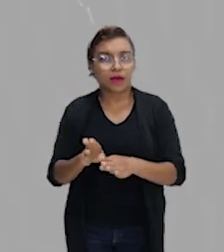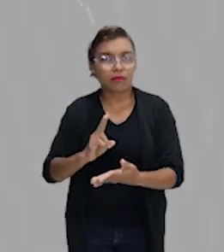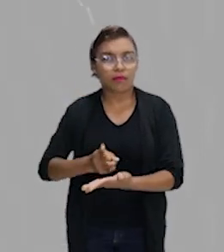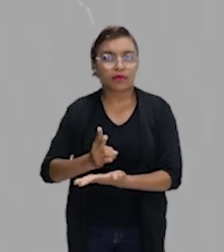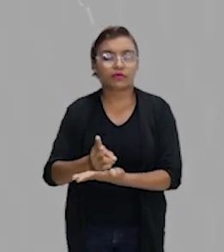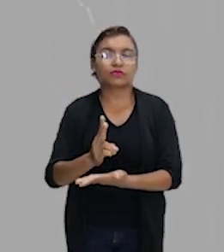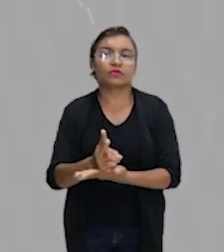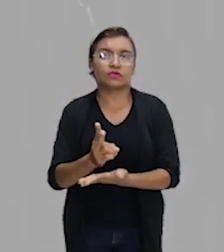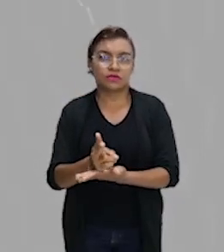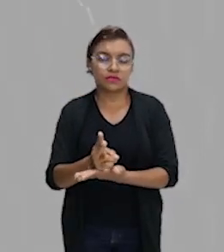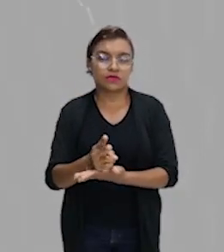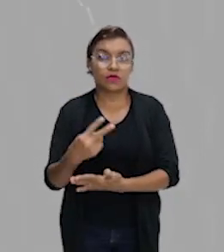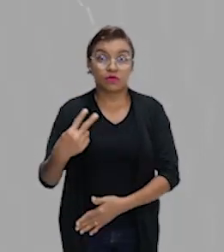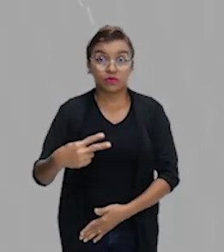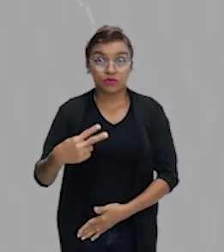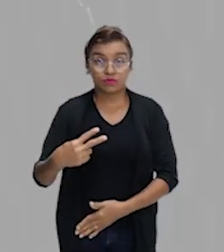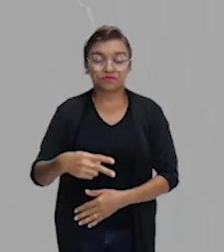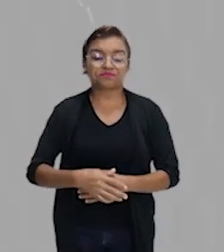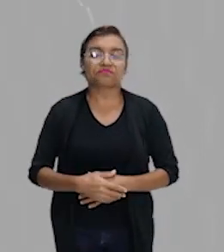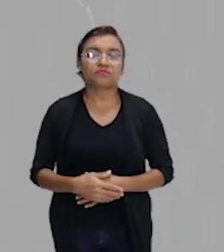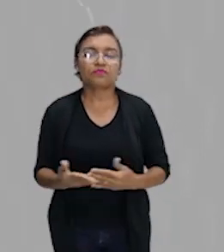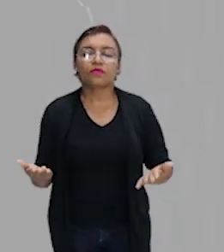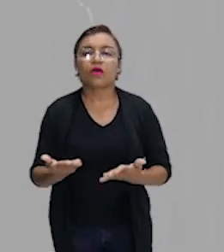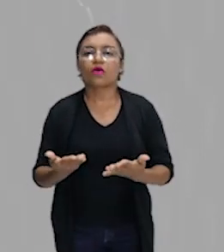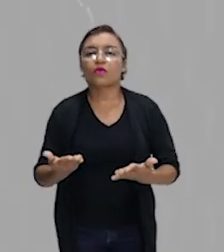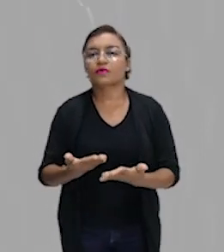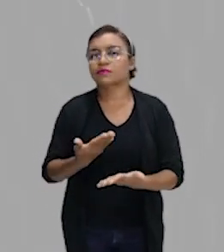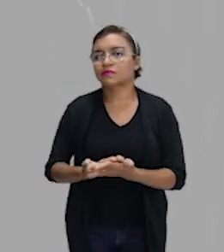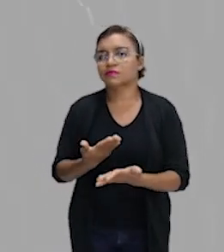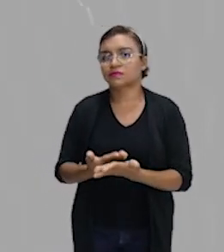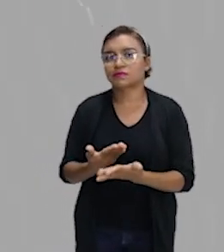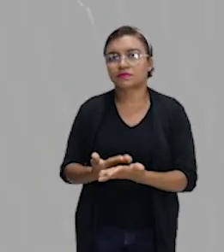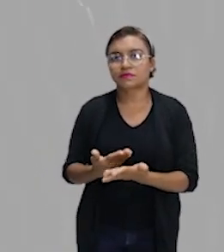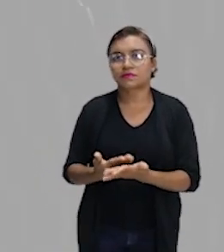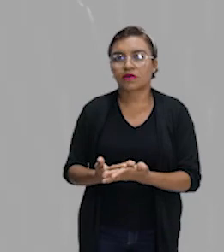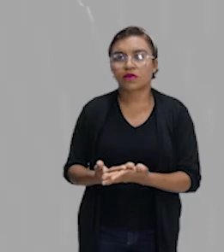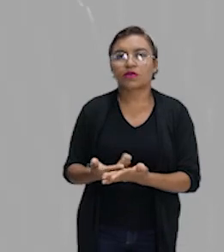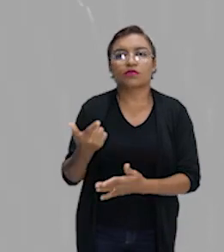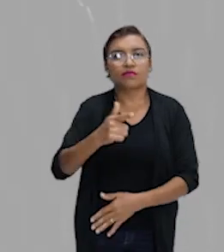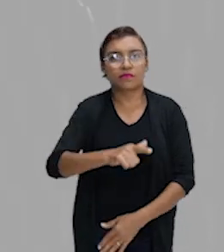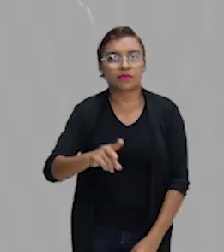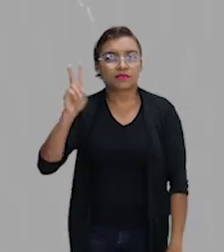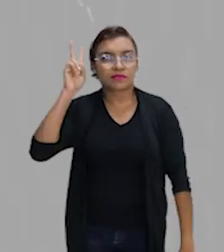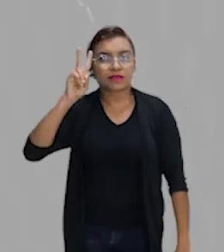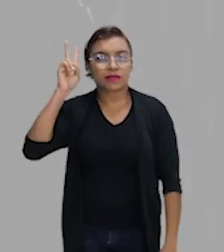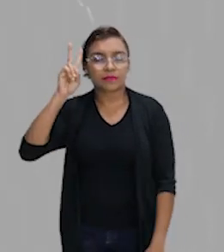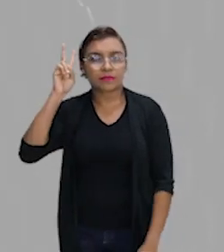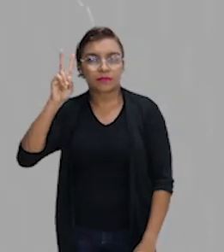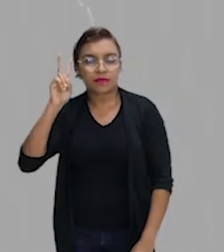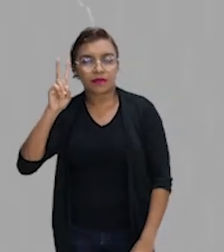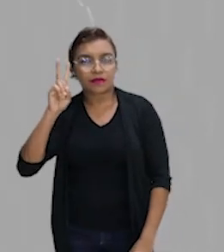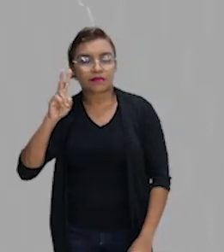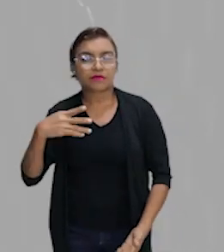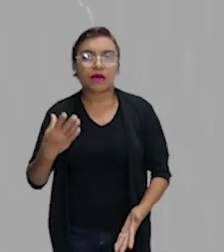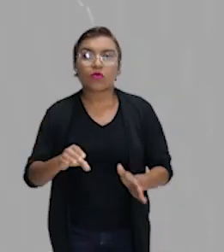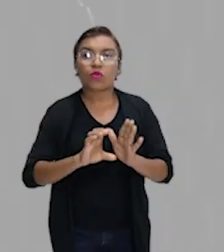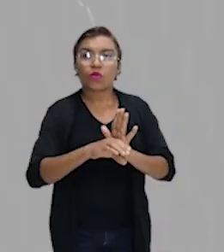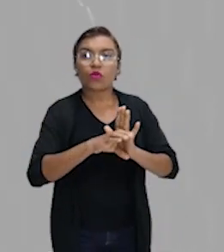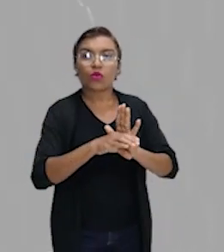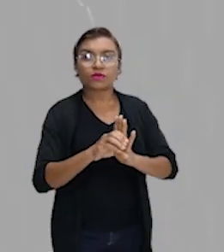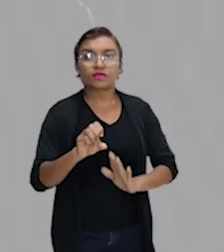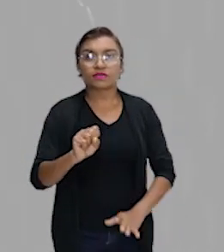2. Então, hoje na nossa aula, nós vamos relembrar a definição dos sais e nós vamos